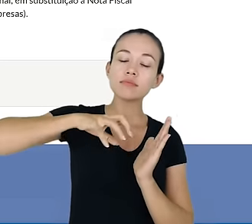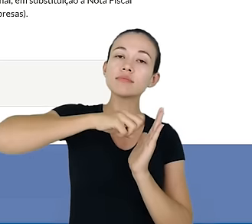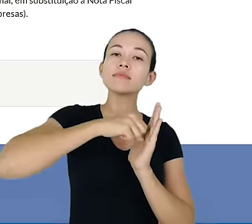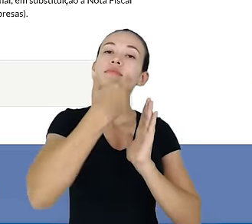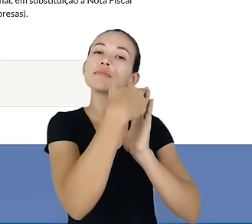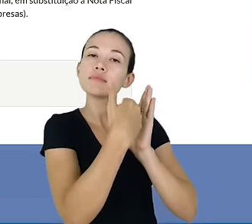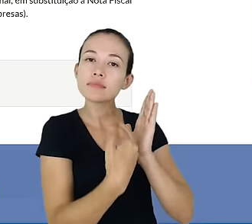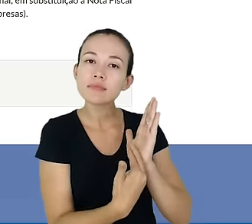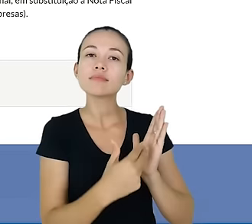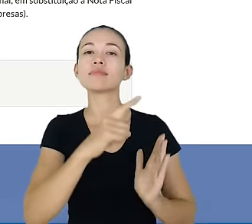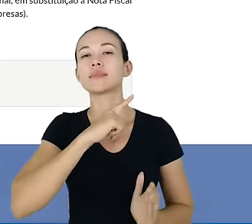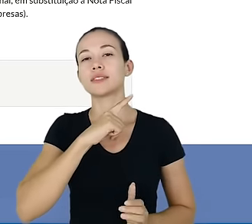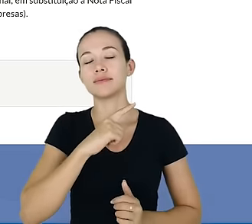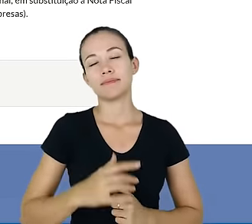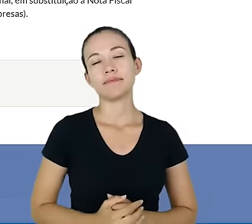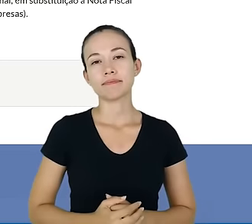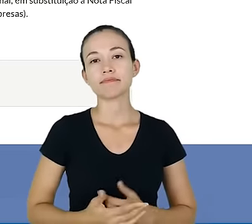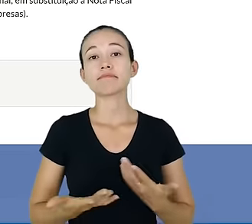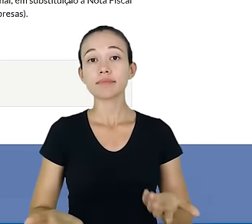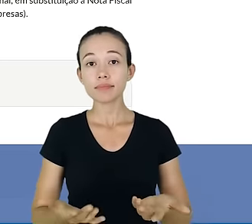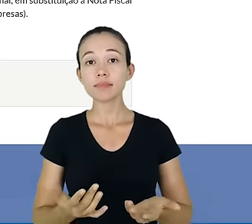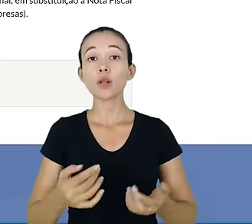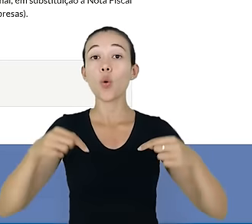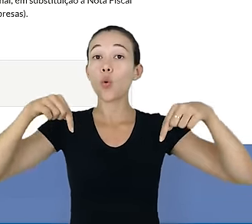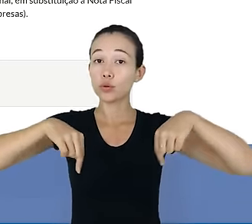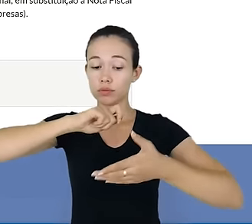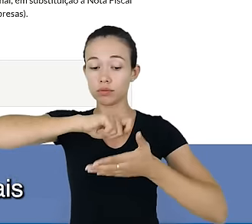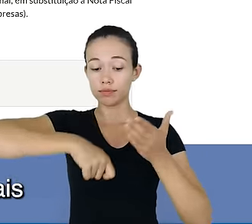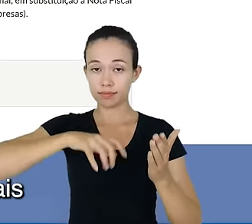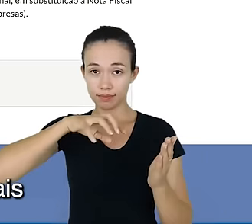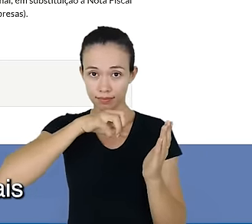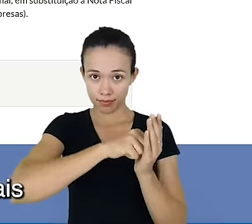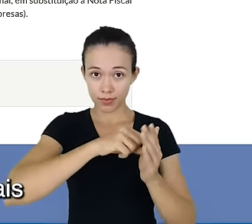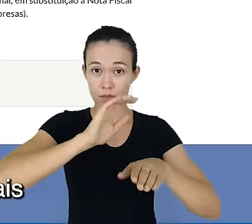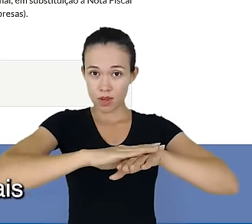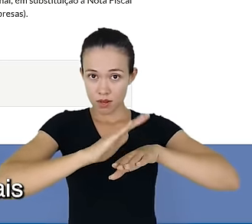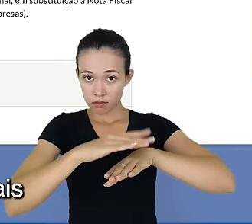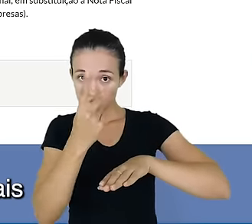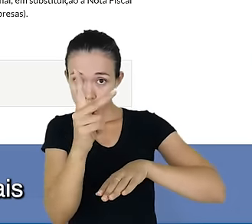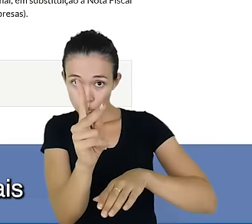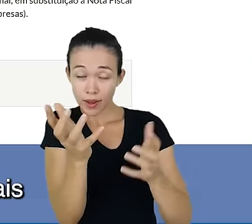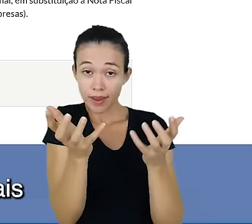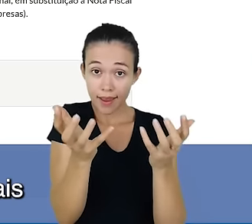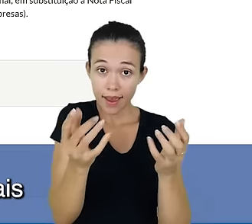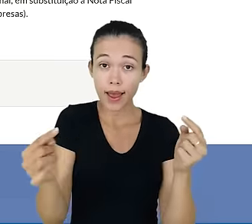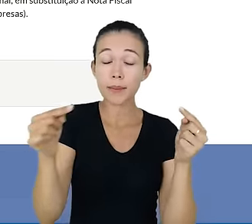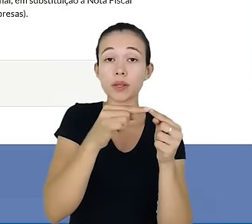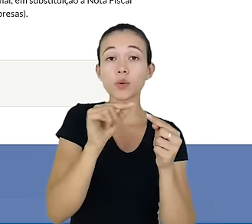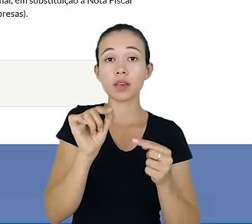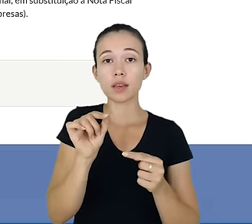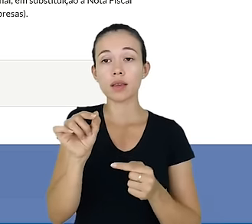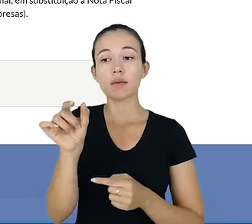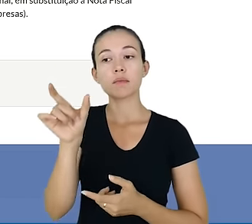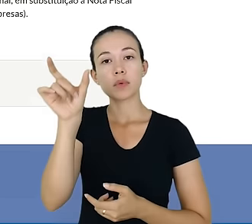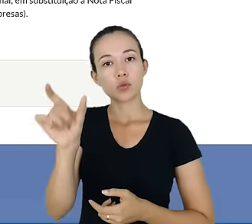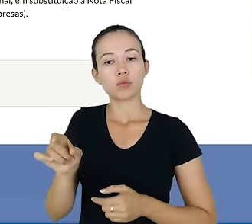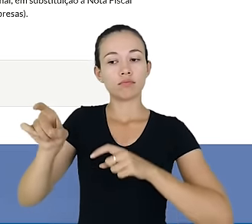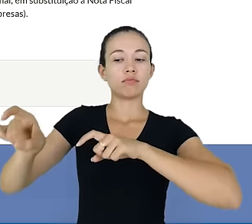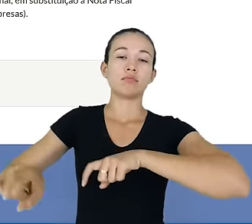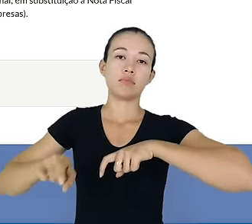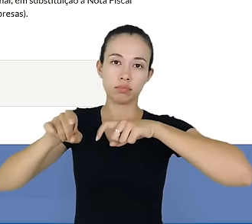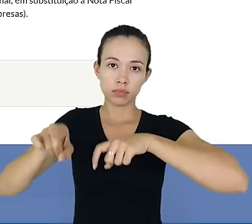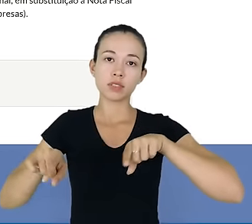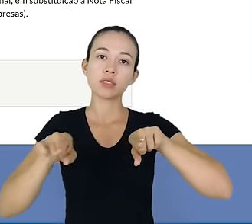credenciamento voluntário né é tido apenas pros produtores rurais e pro mei